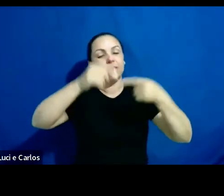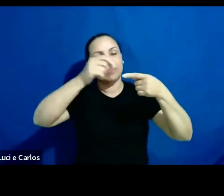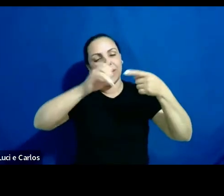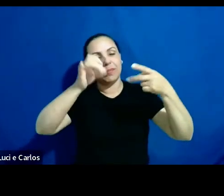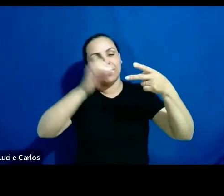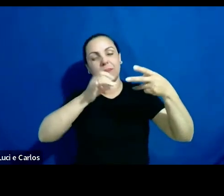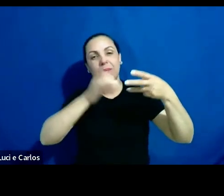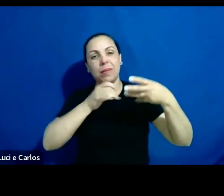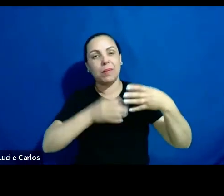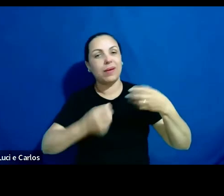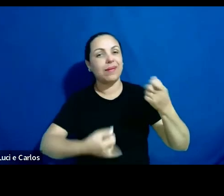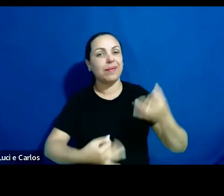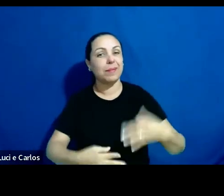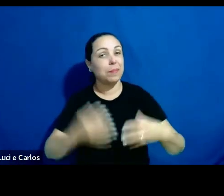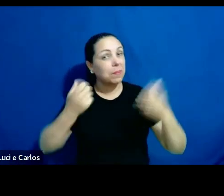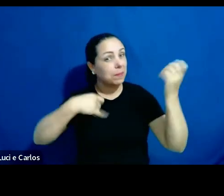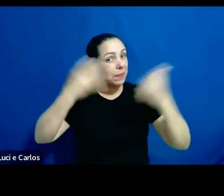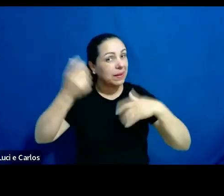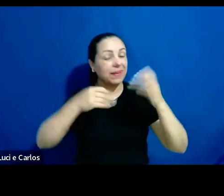seguir.